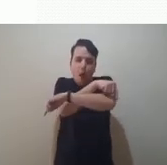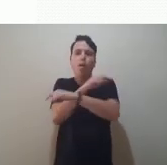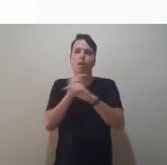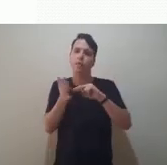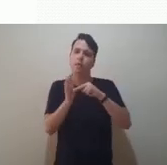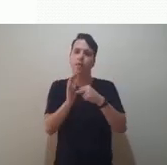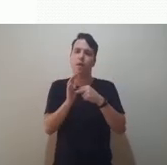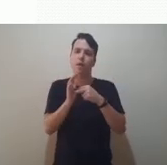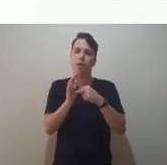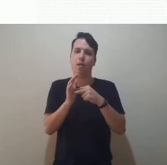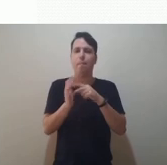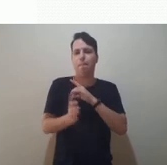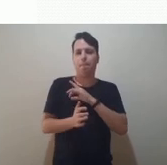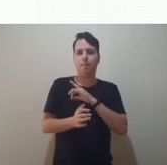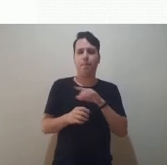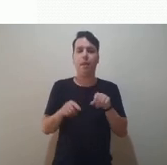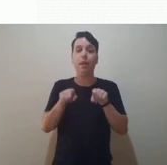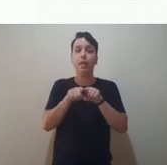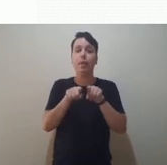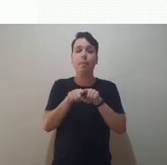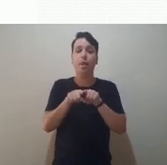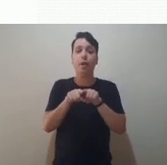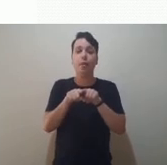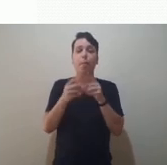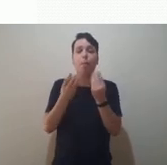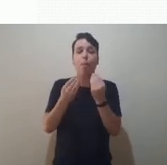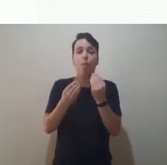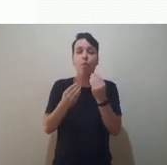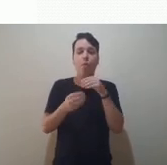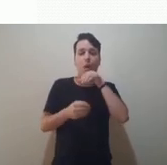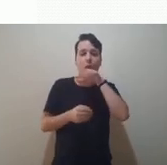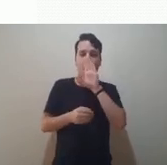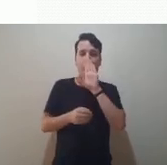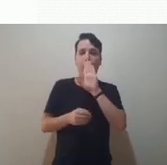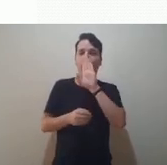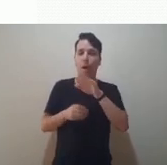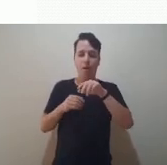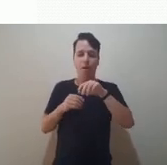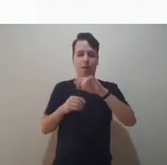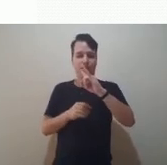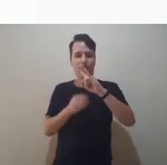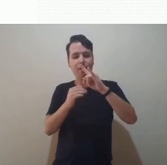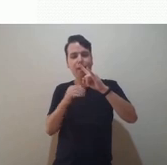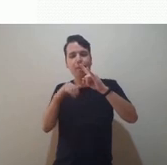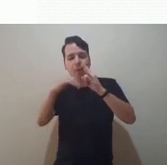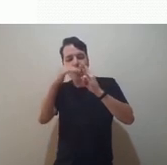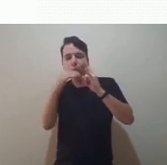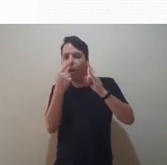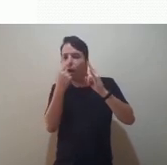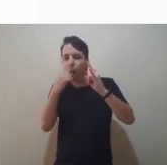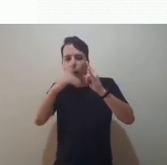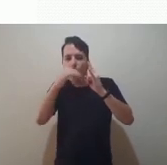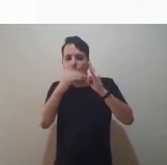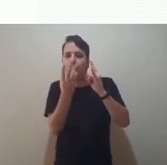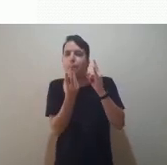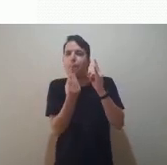né, com a cauda entre as pernas. E também lambedura e bocejos, que são também